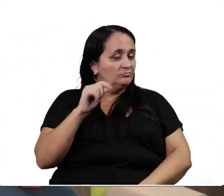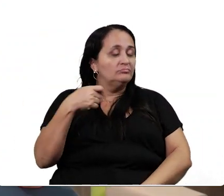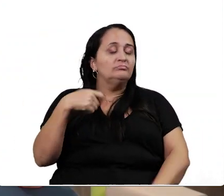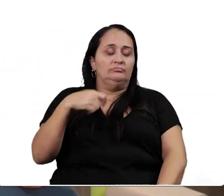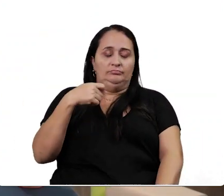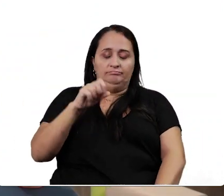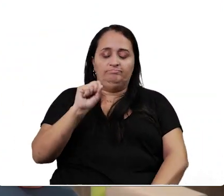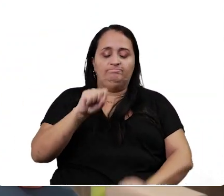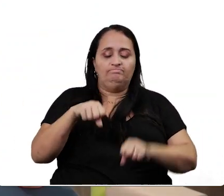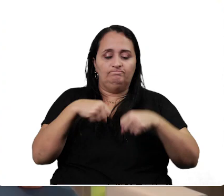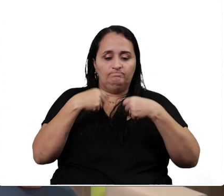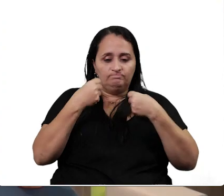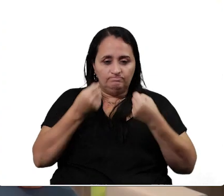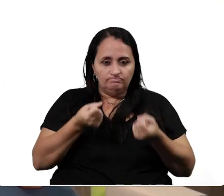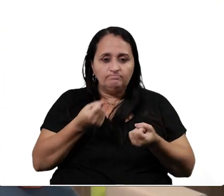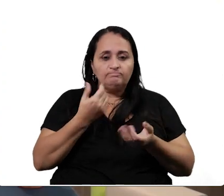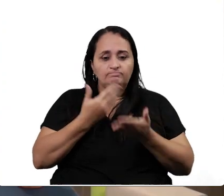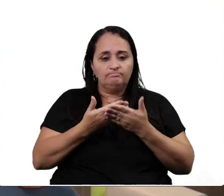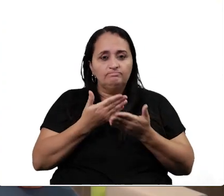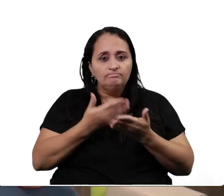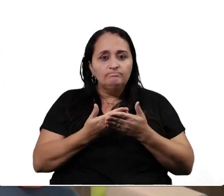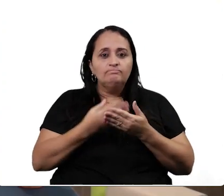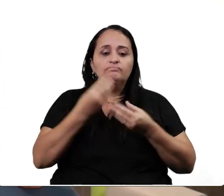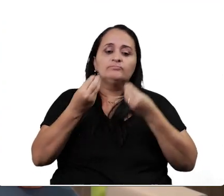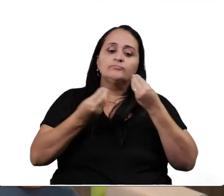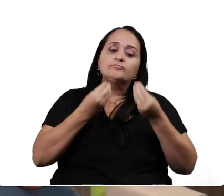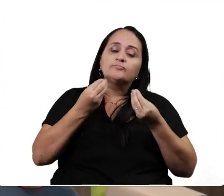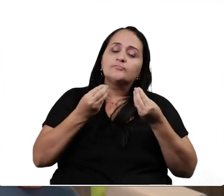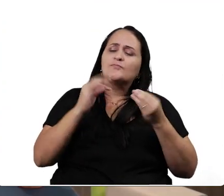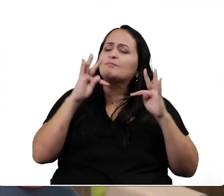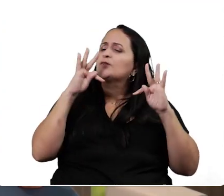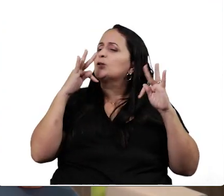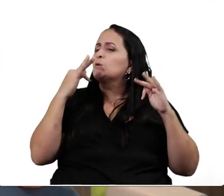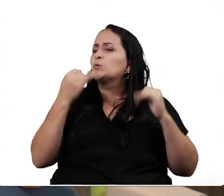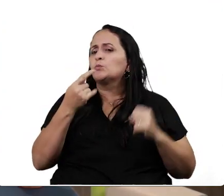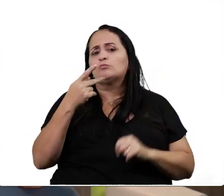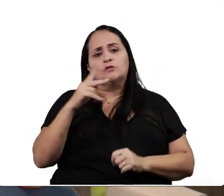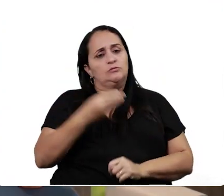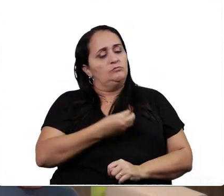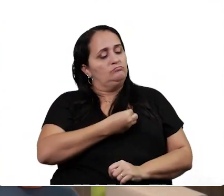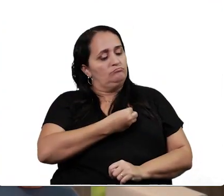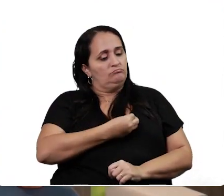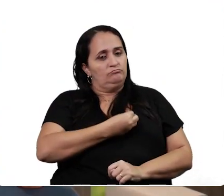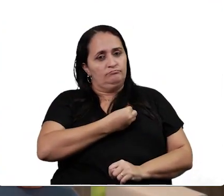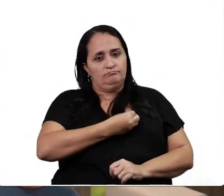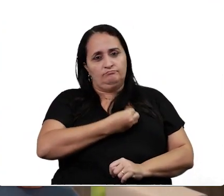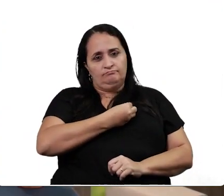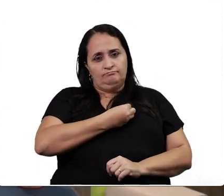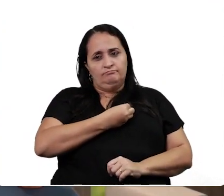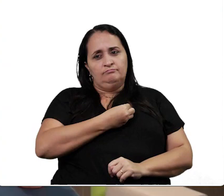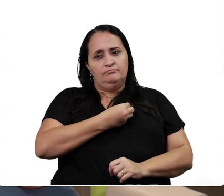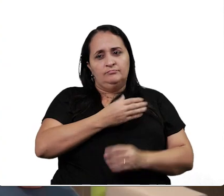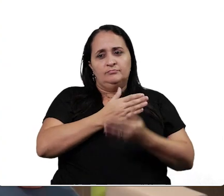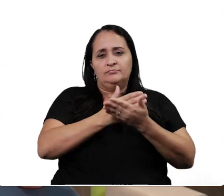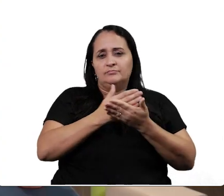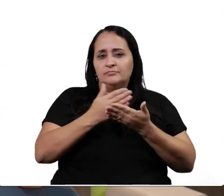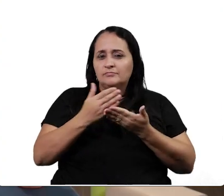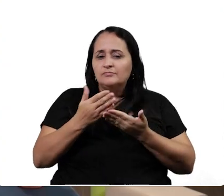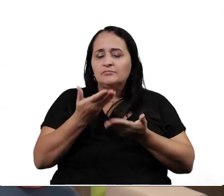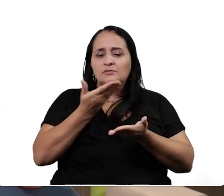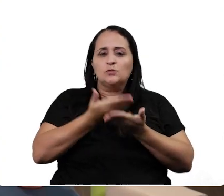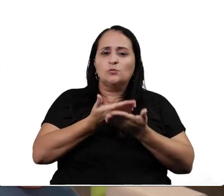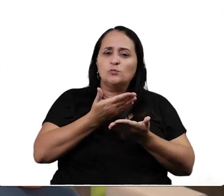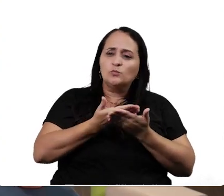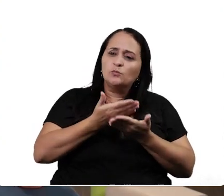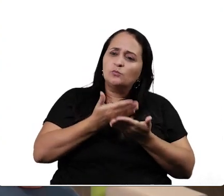tá? Então, para tudo que a gente for fazer na nossa vida, vocês estão iniciando a vida, estão nos